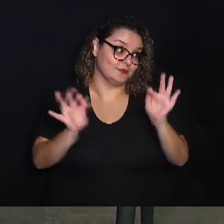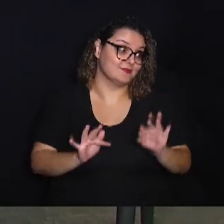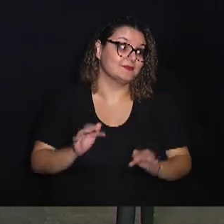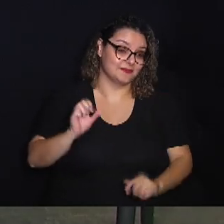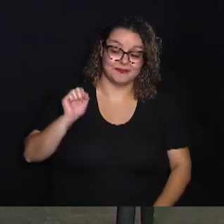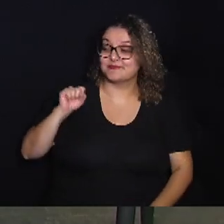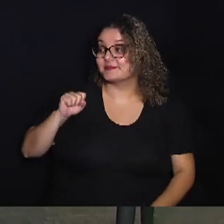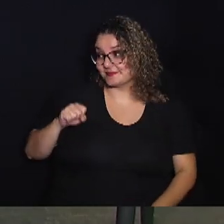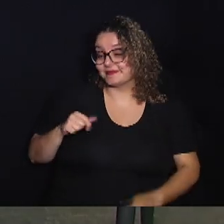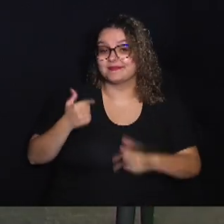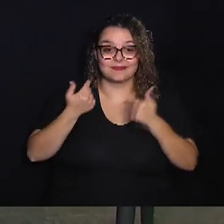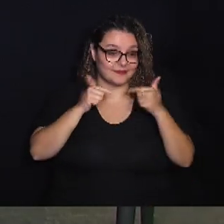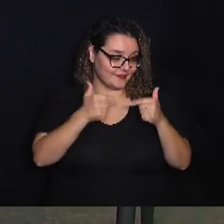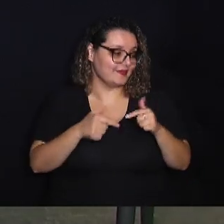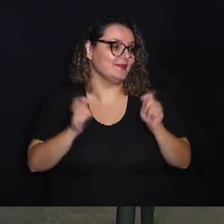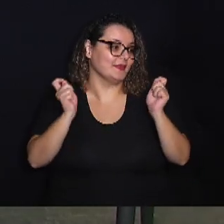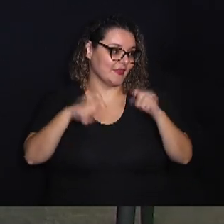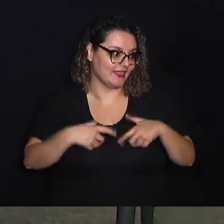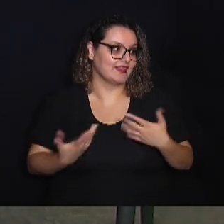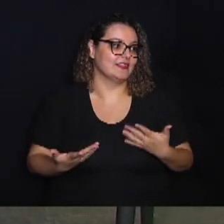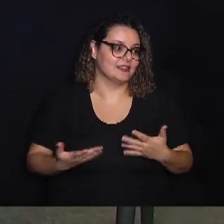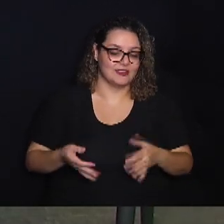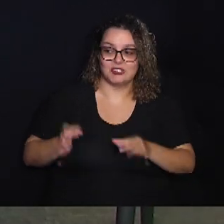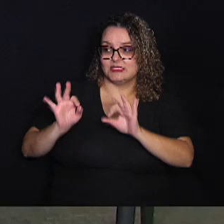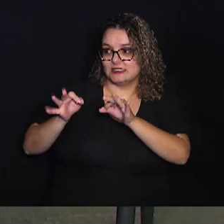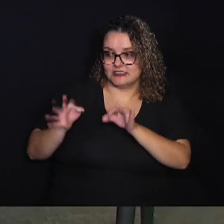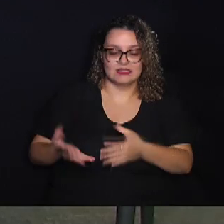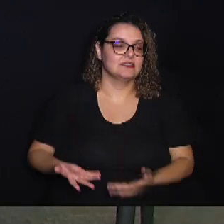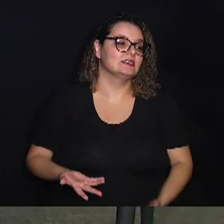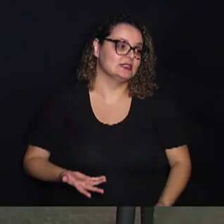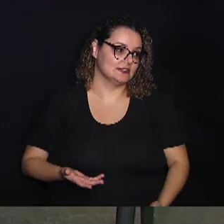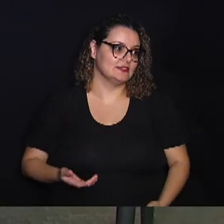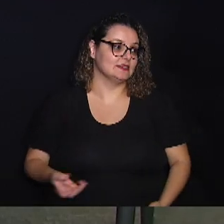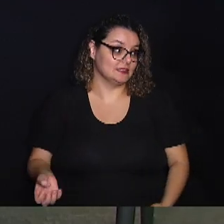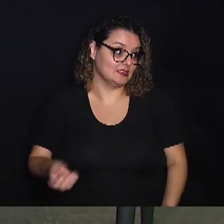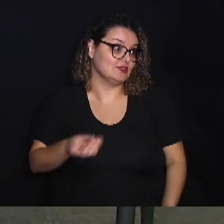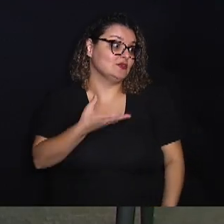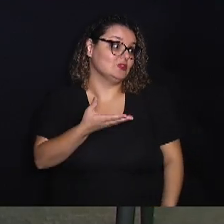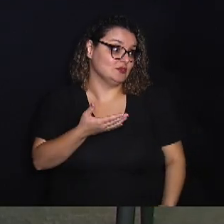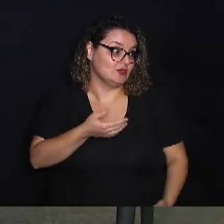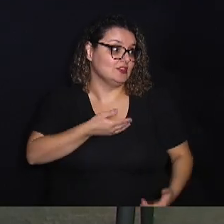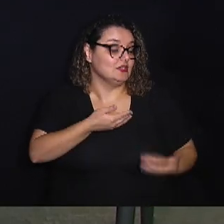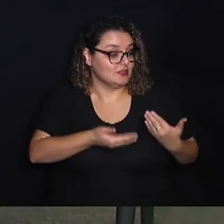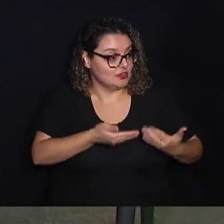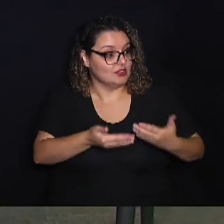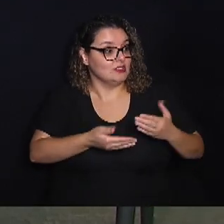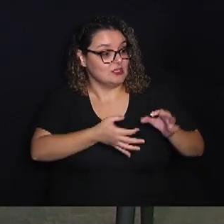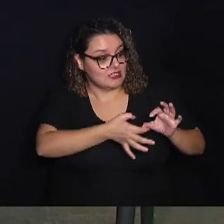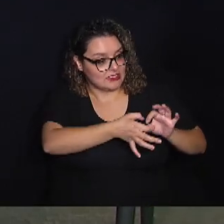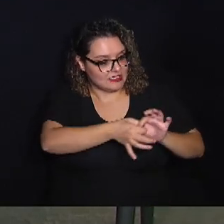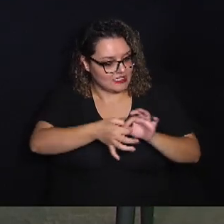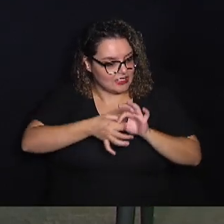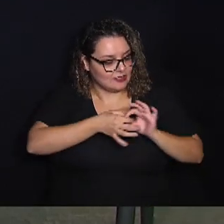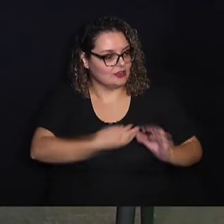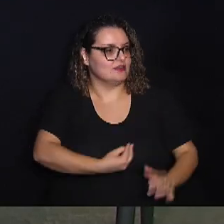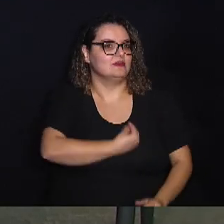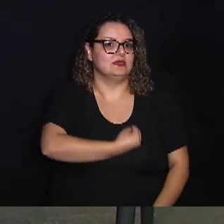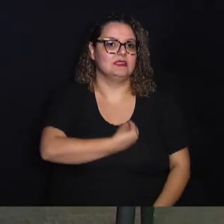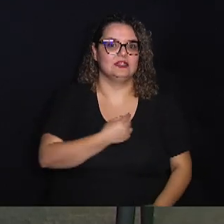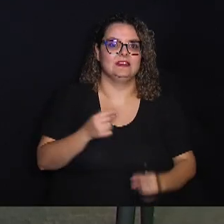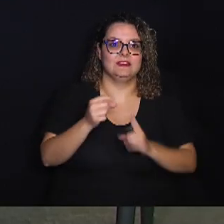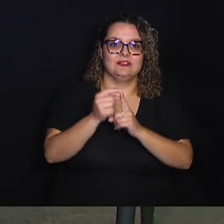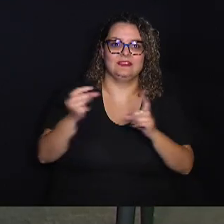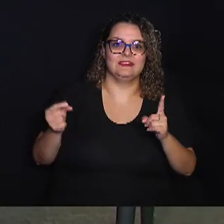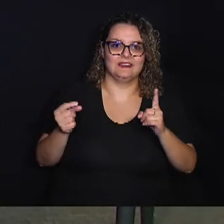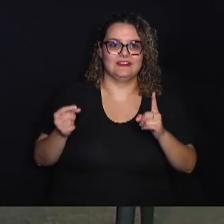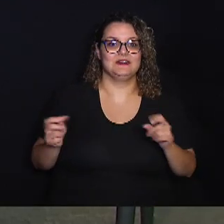Sim. Sem dúvida. Tudo para capacitar essa nova, esse novo estado de viver, né? Até essa frase, a hora que eu cheguei,